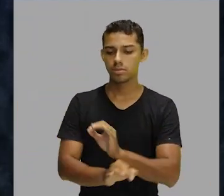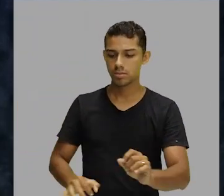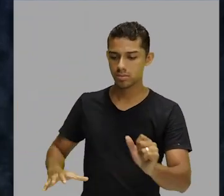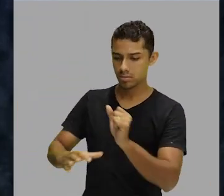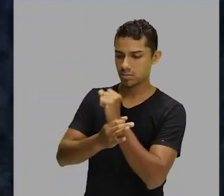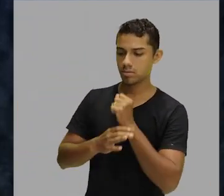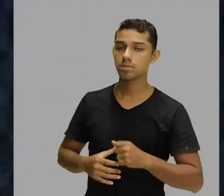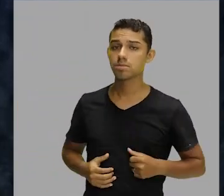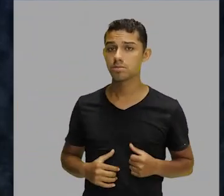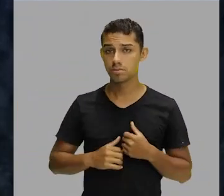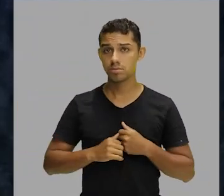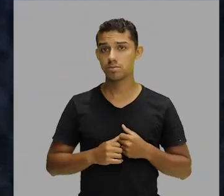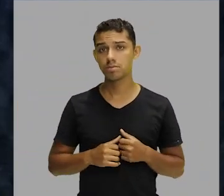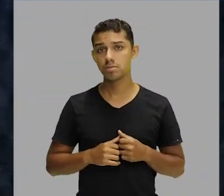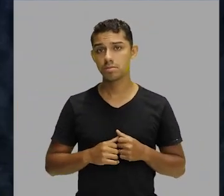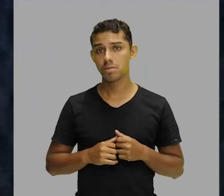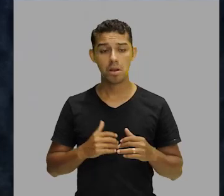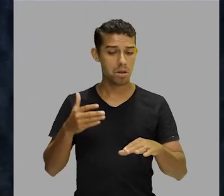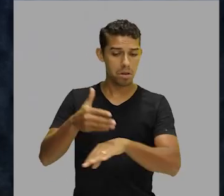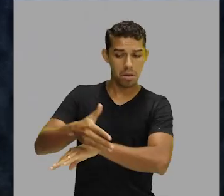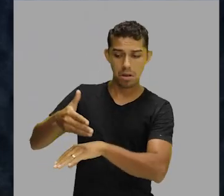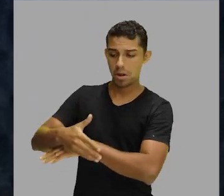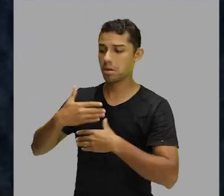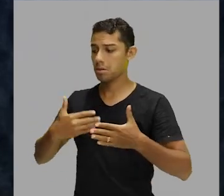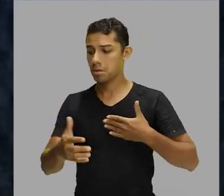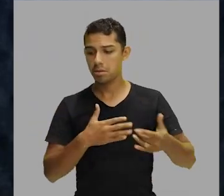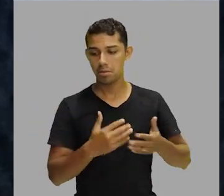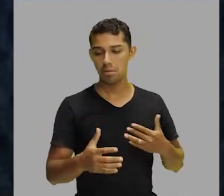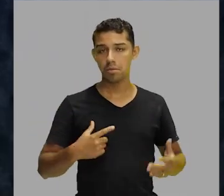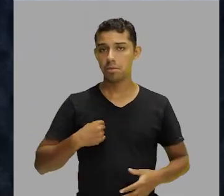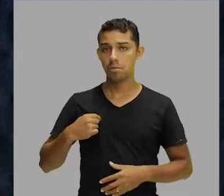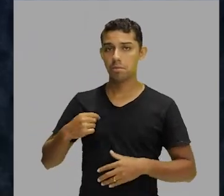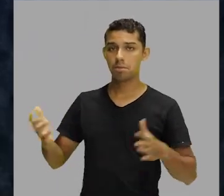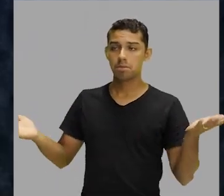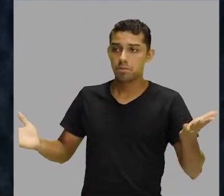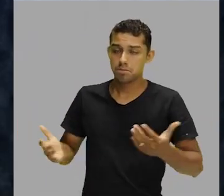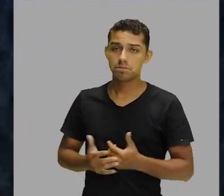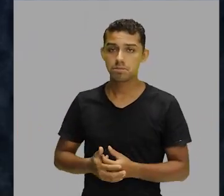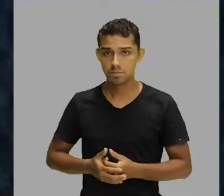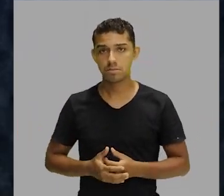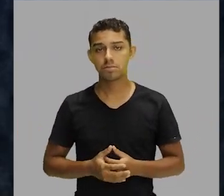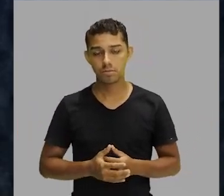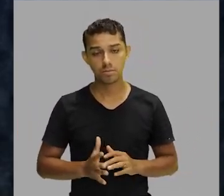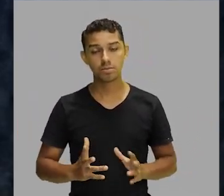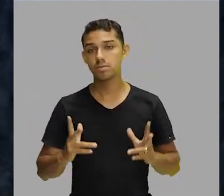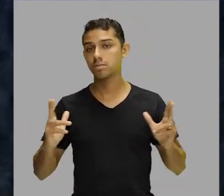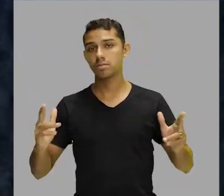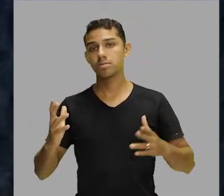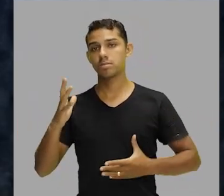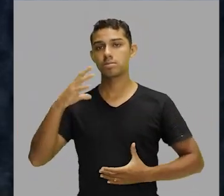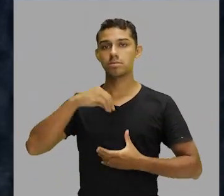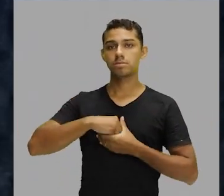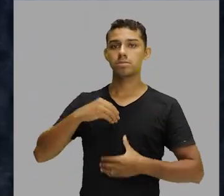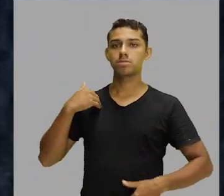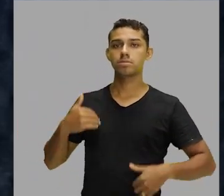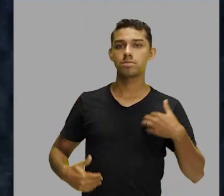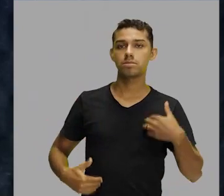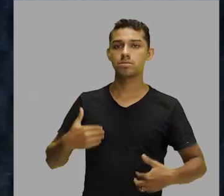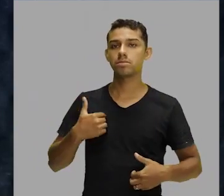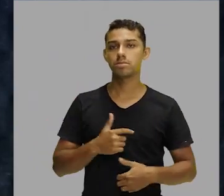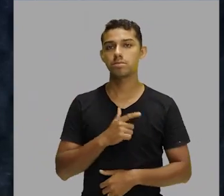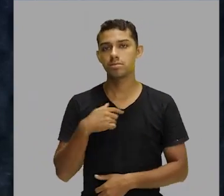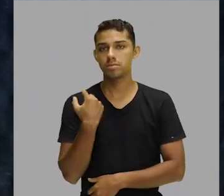ficar vulnerável para qualquer invasor tomar esse país. A mesma coisa acontece conosco, né, com nós, seres vivos, se